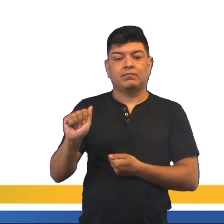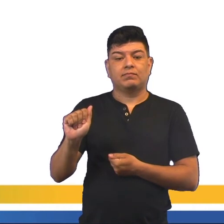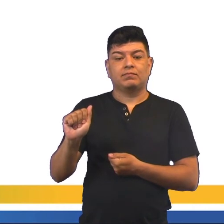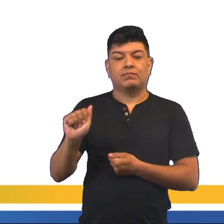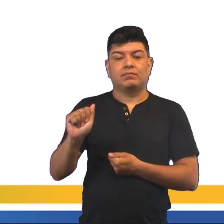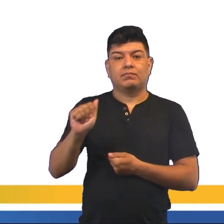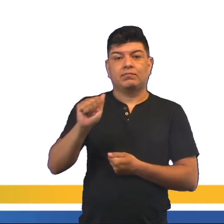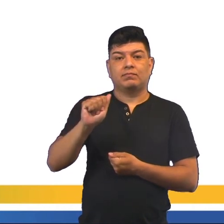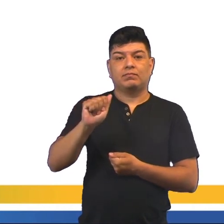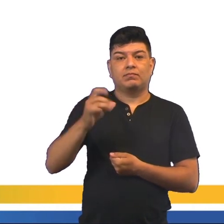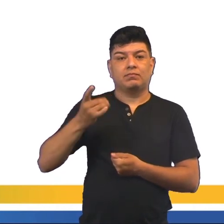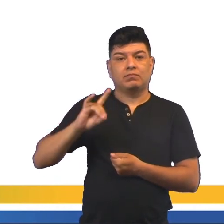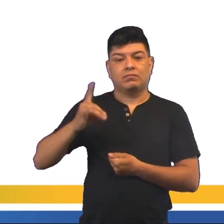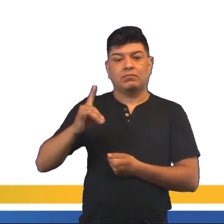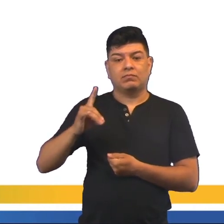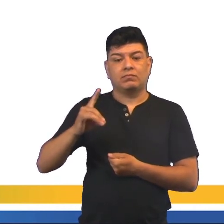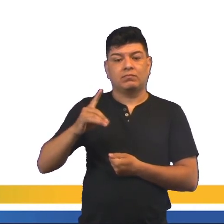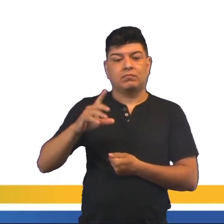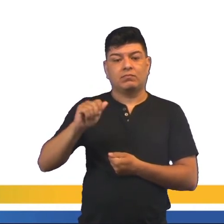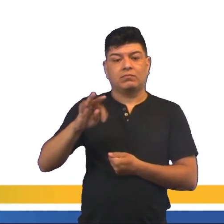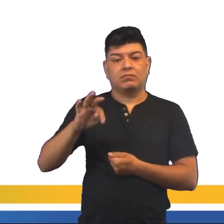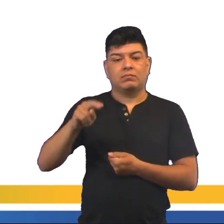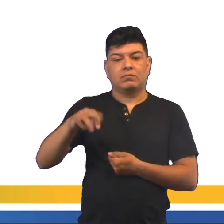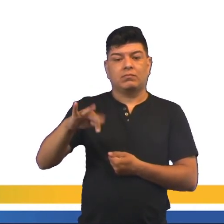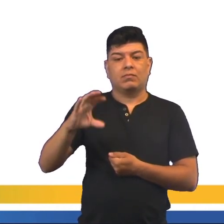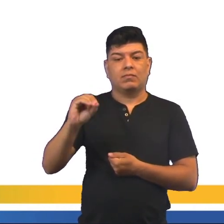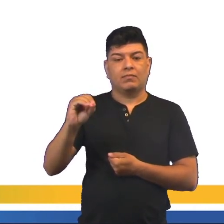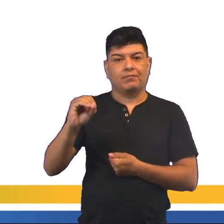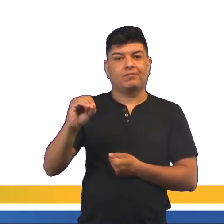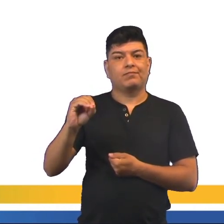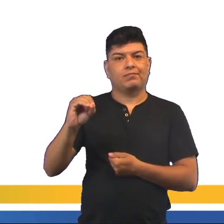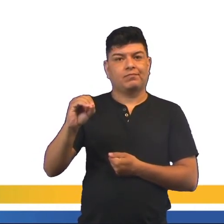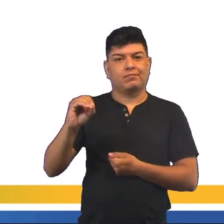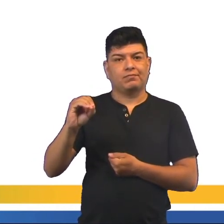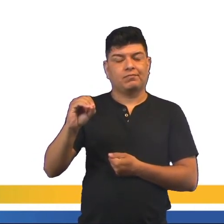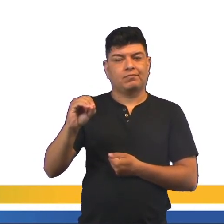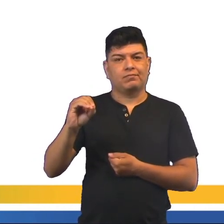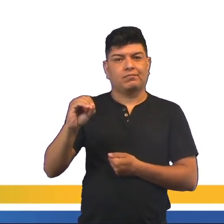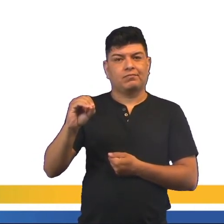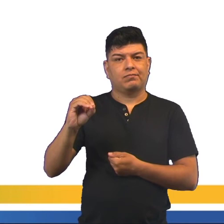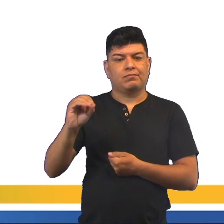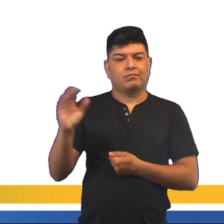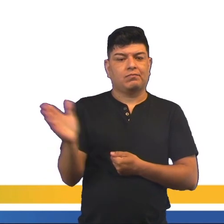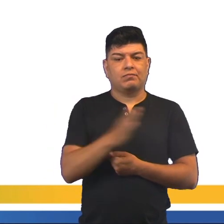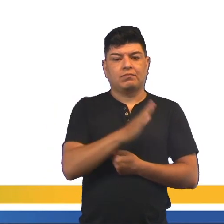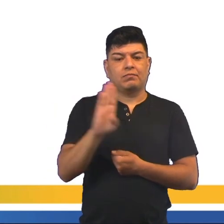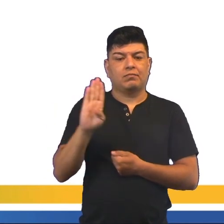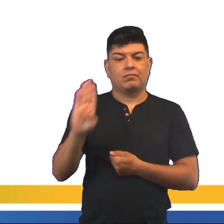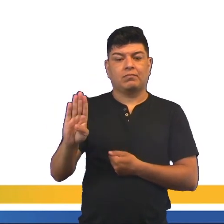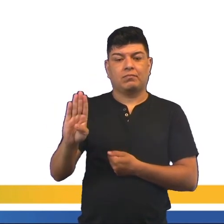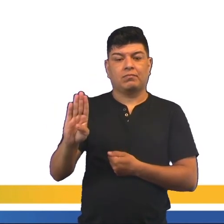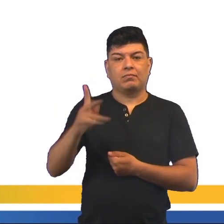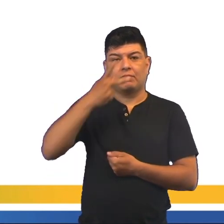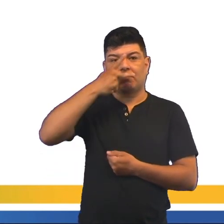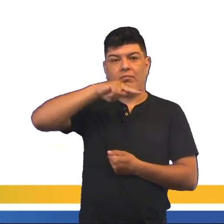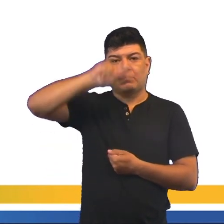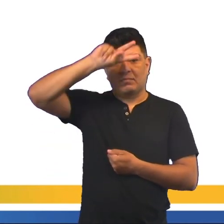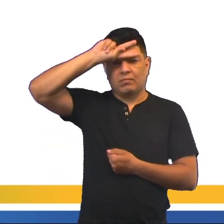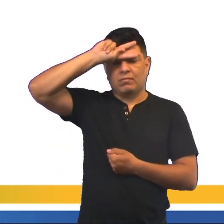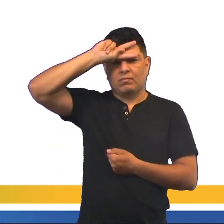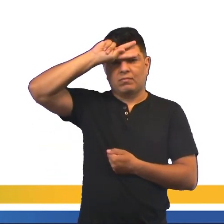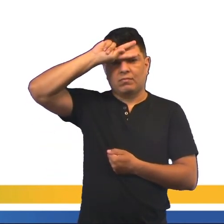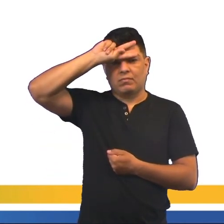localiza-se nos Andes boliviano e sua foz no Oceano Atlântico? Ou seria letra